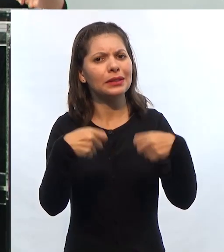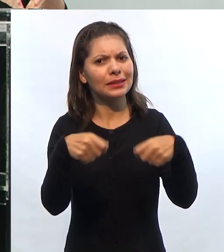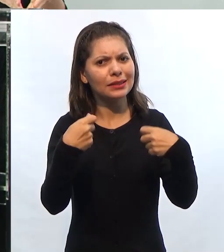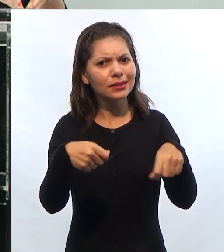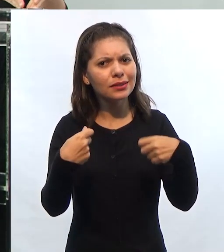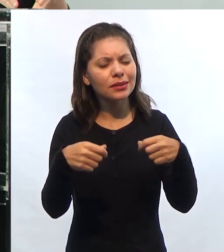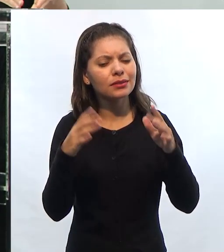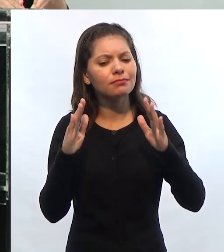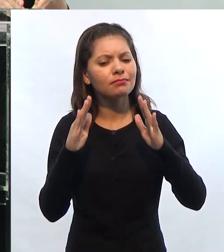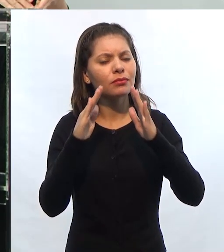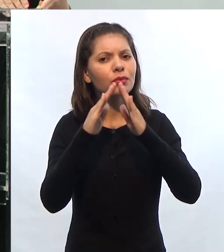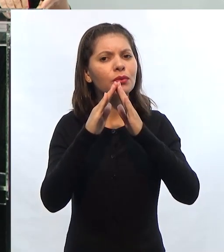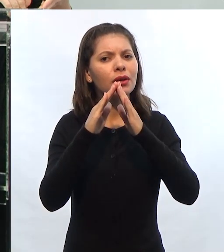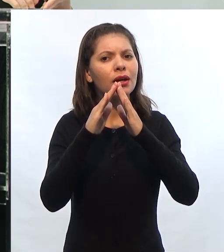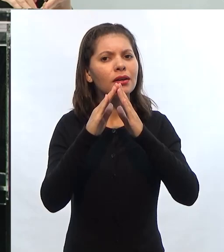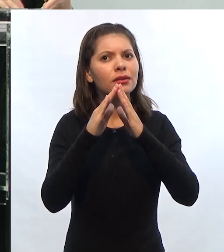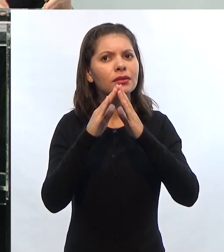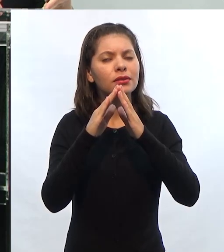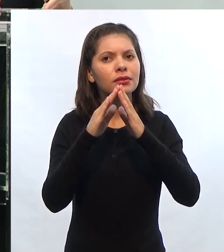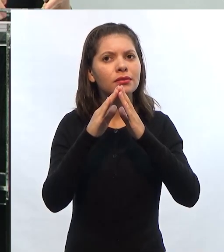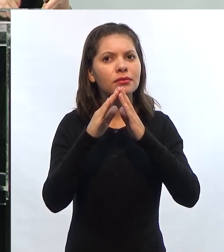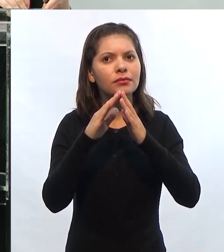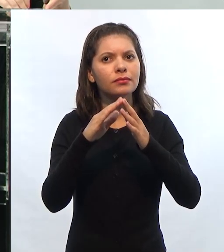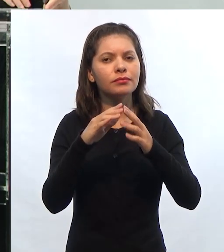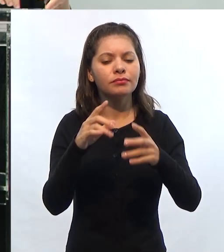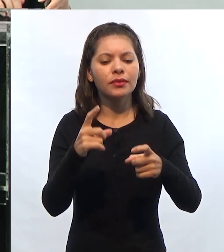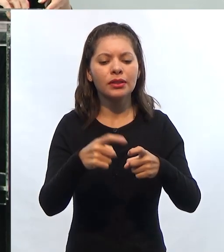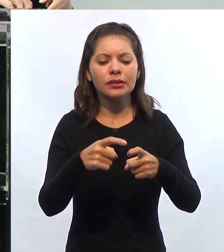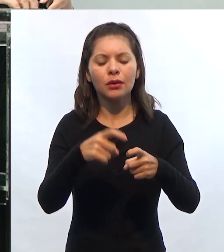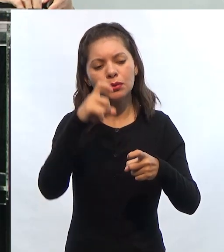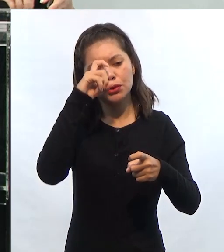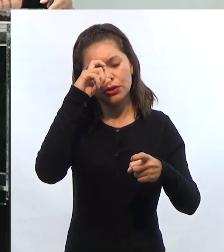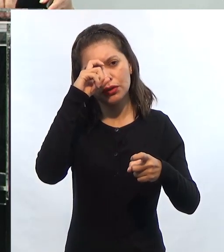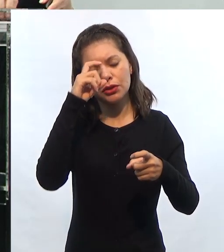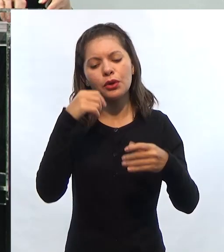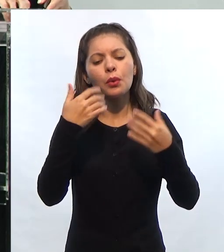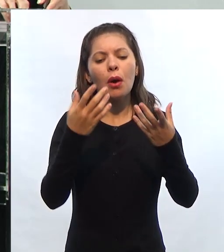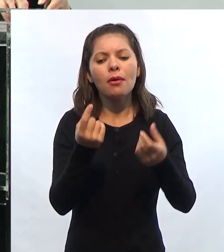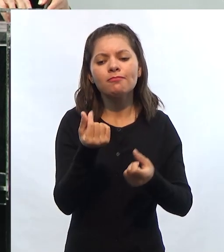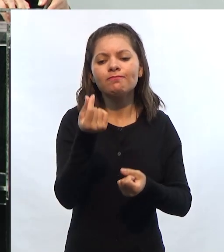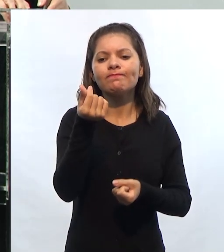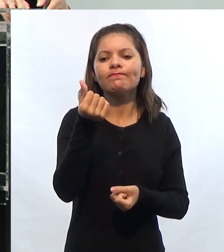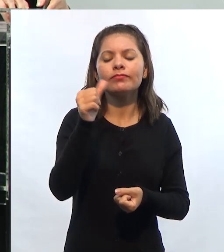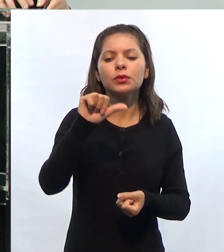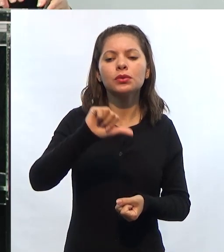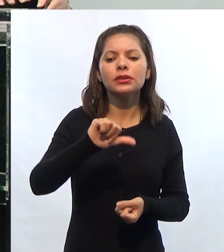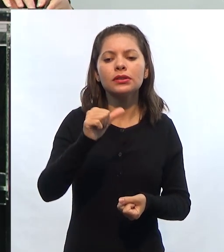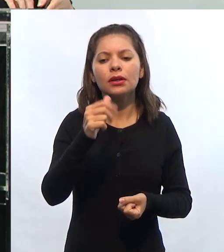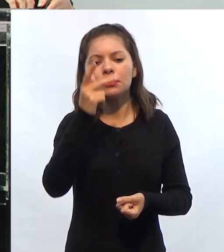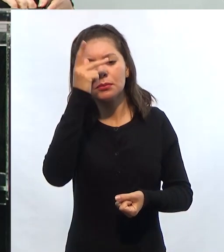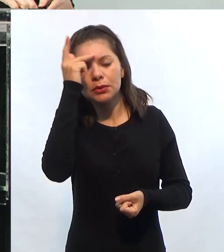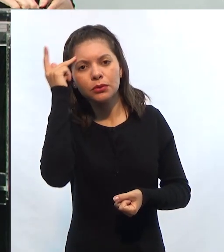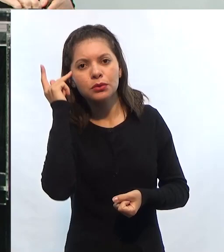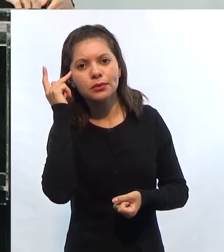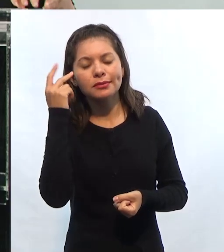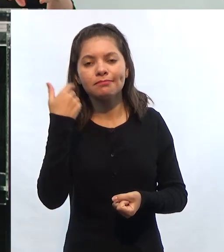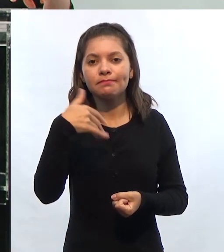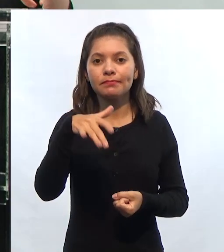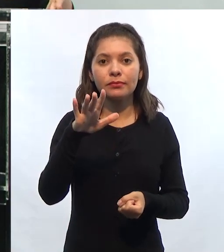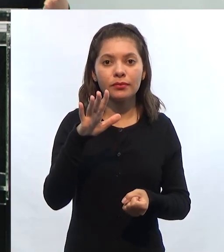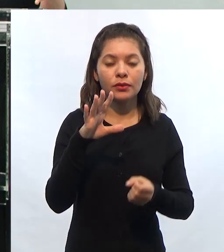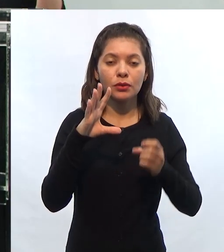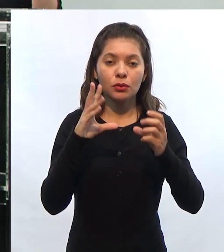região precisa de um posto de saúde, a gente tem tantas pessoas que moram ali, qual é a classe social dessas pessoas, né?